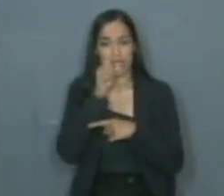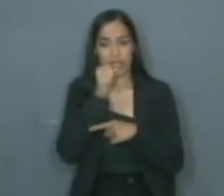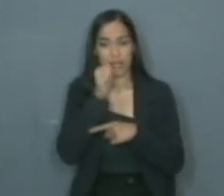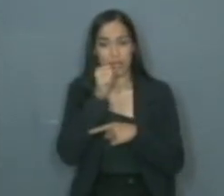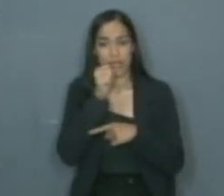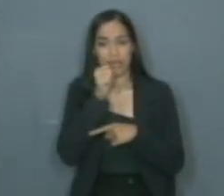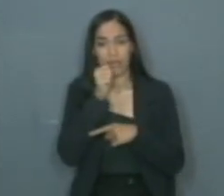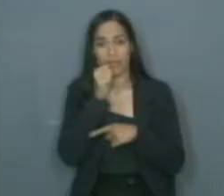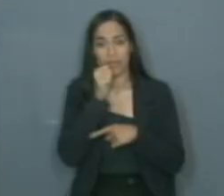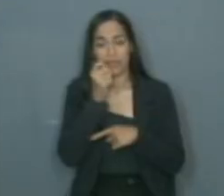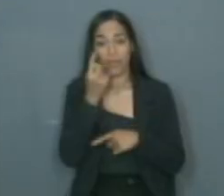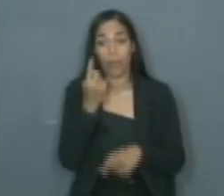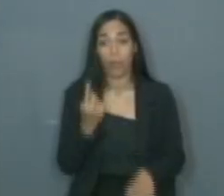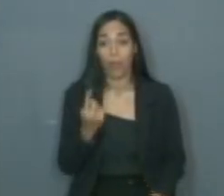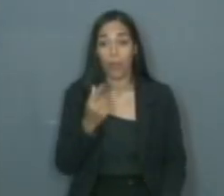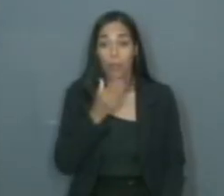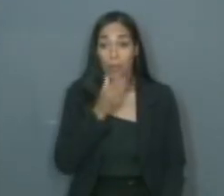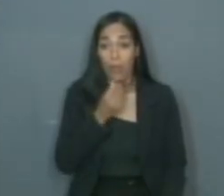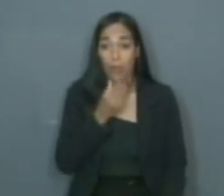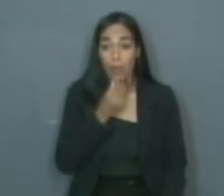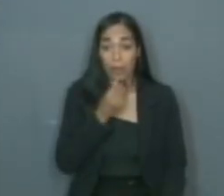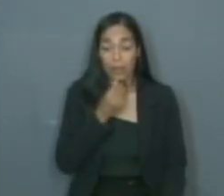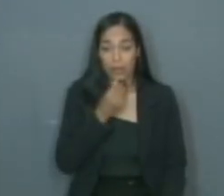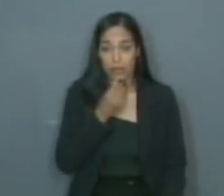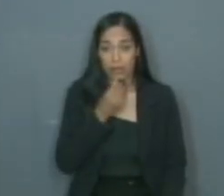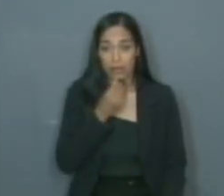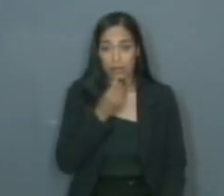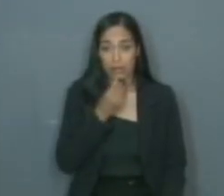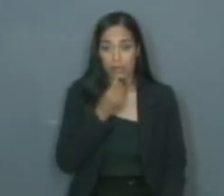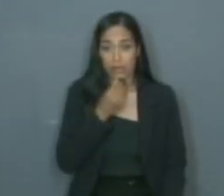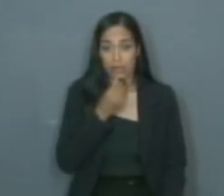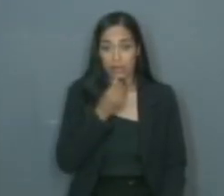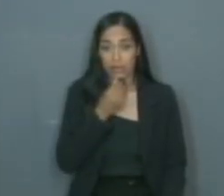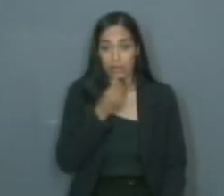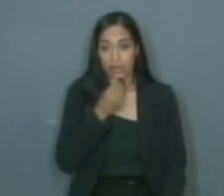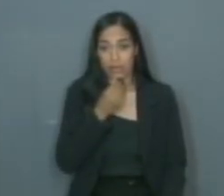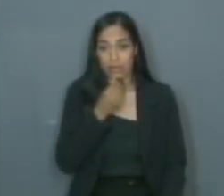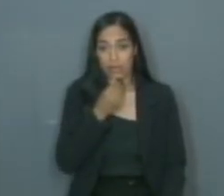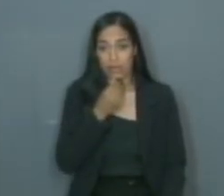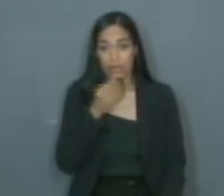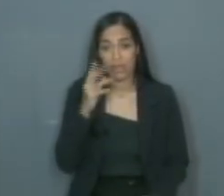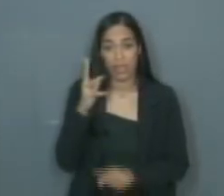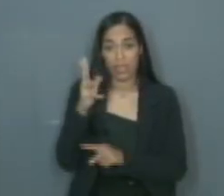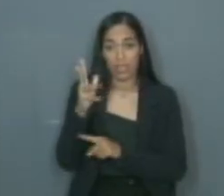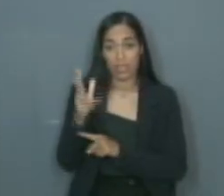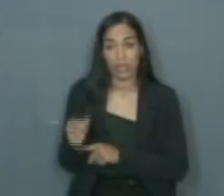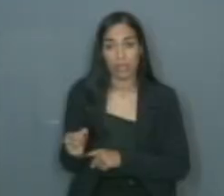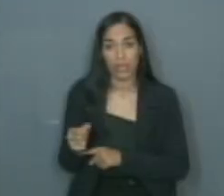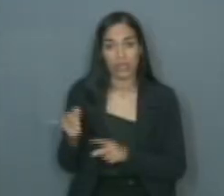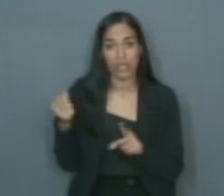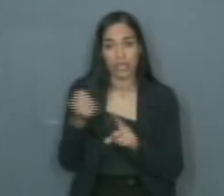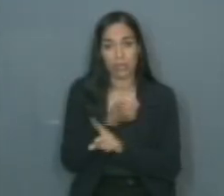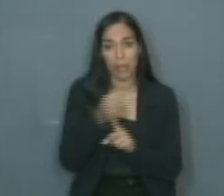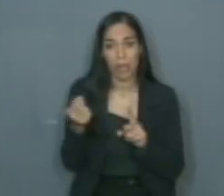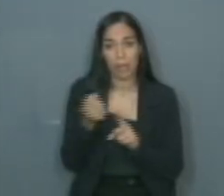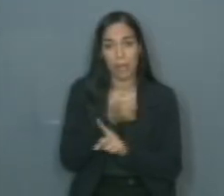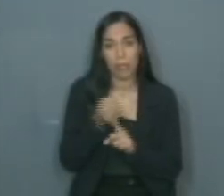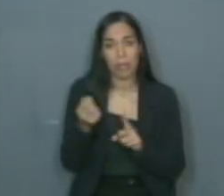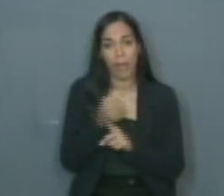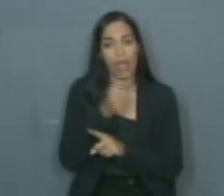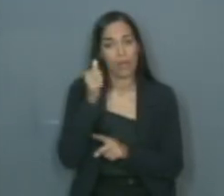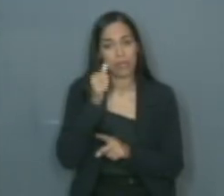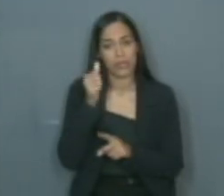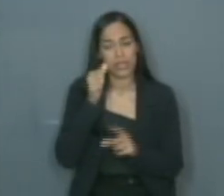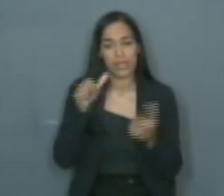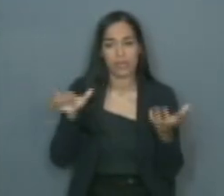de um homem, vereadora, que ele, de madrugada, começou a espancar a mulher, salvo engano, foi em